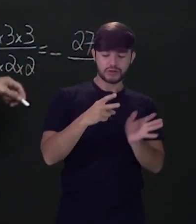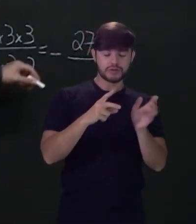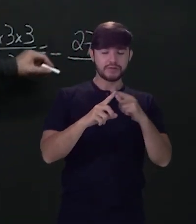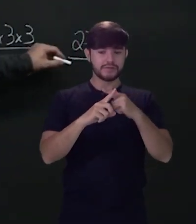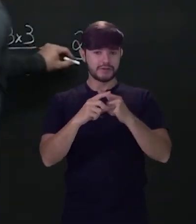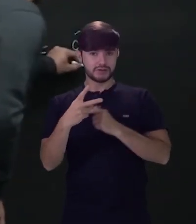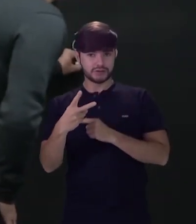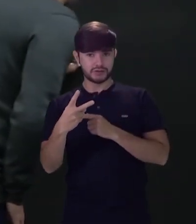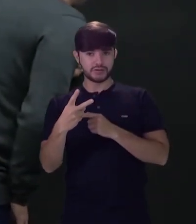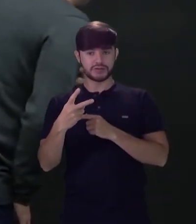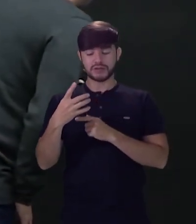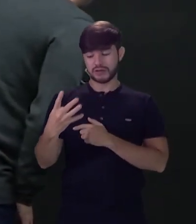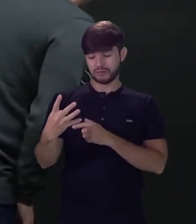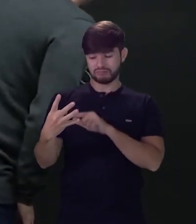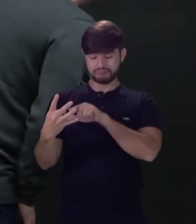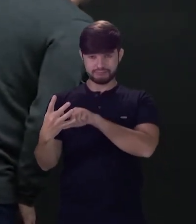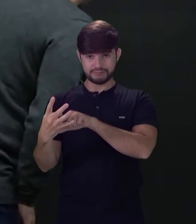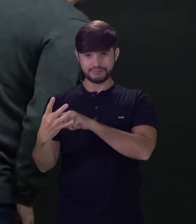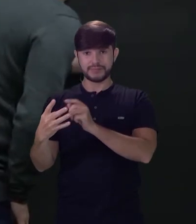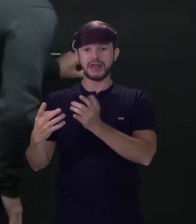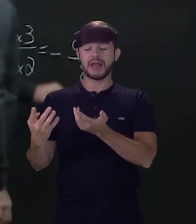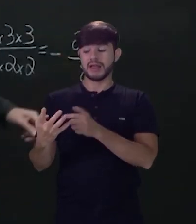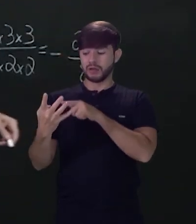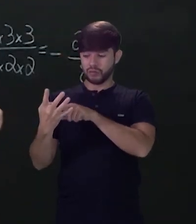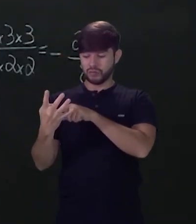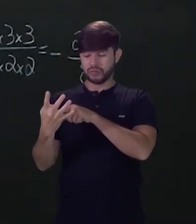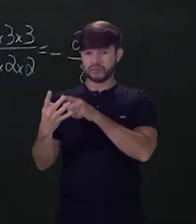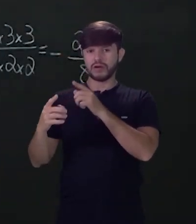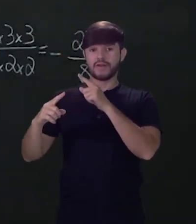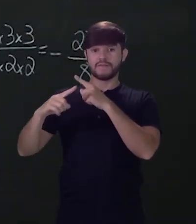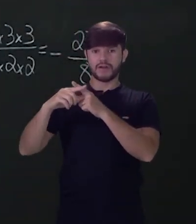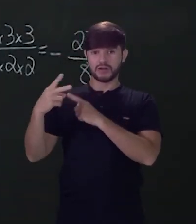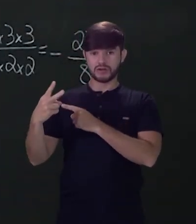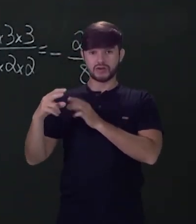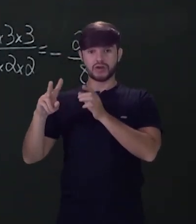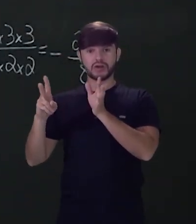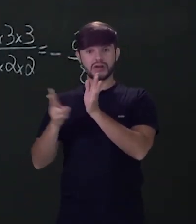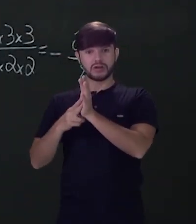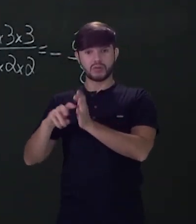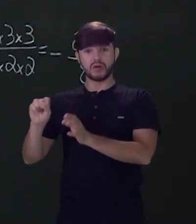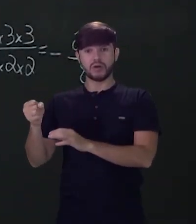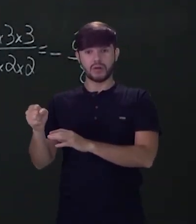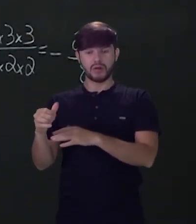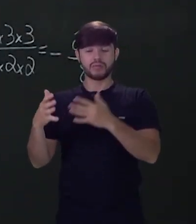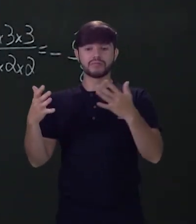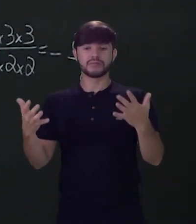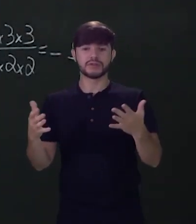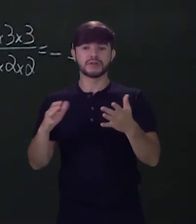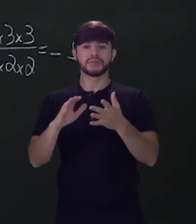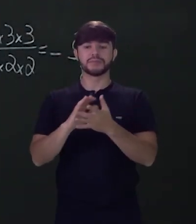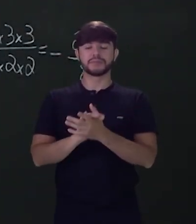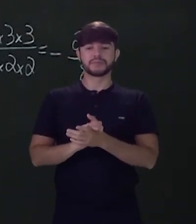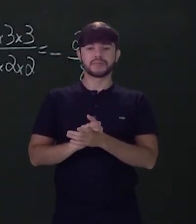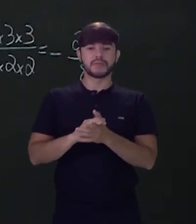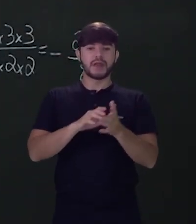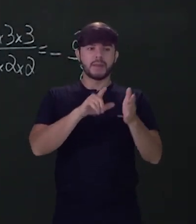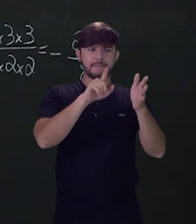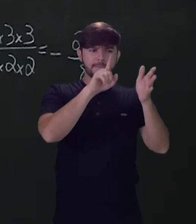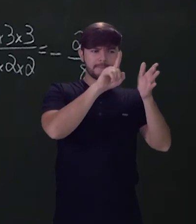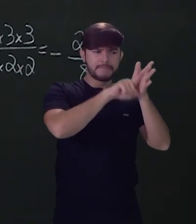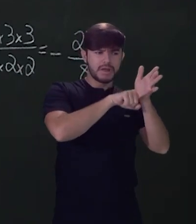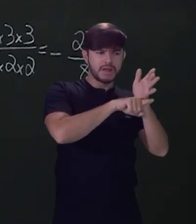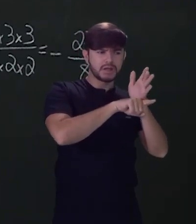4, 4 vezes 2 é igual a 8. Portanto, pessoal, a potência de menos